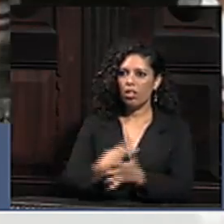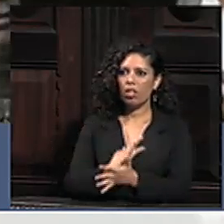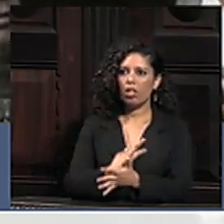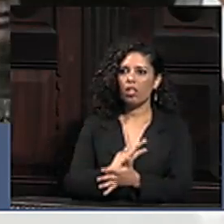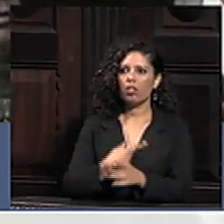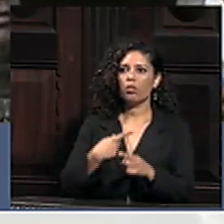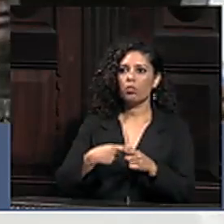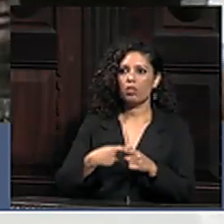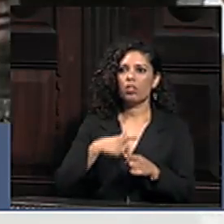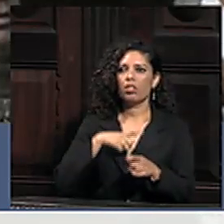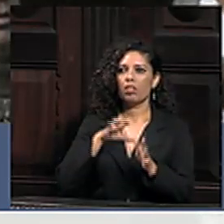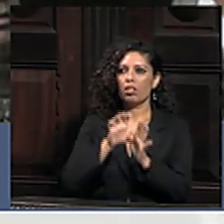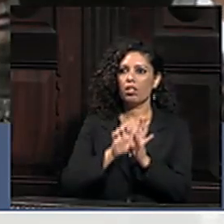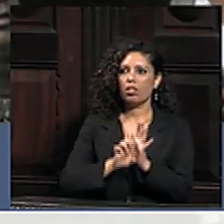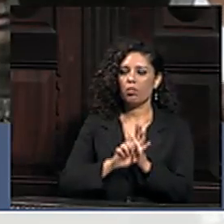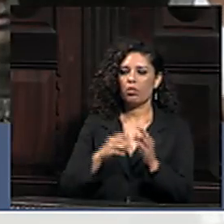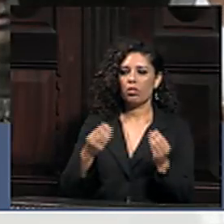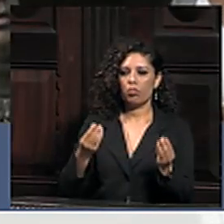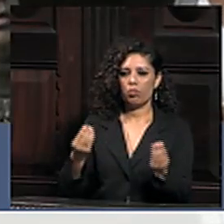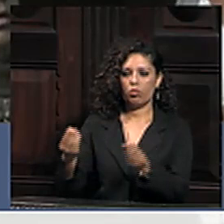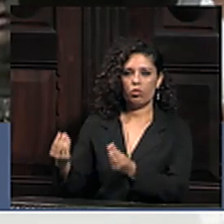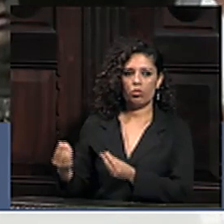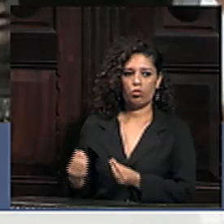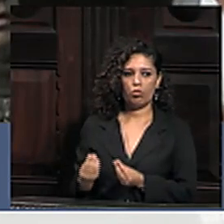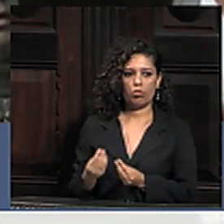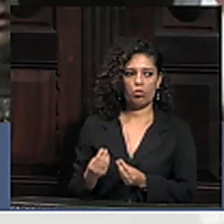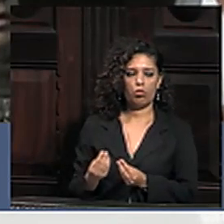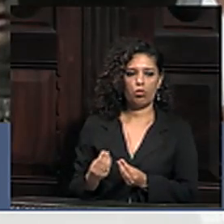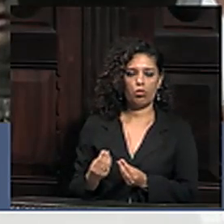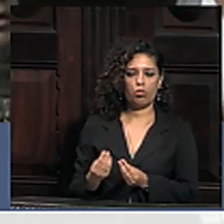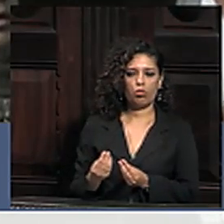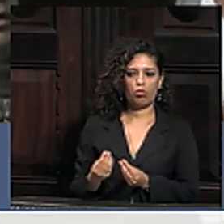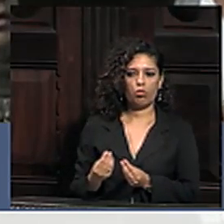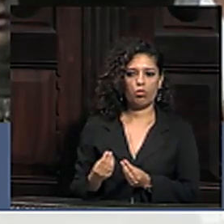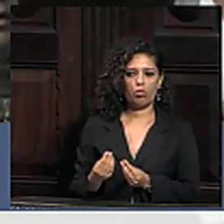as emendas, não sobre o projeto.